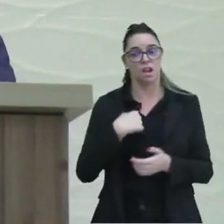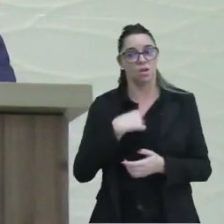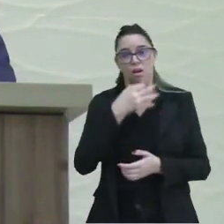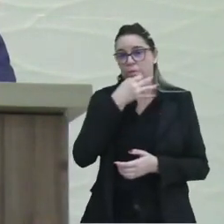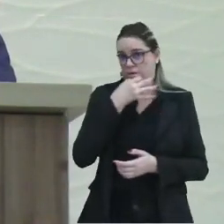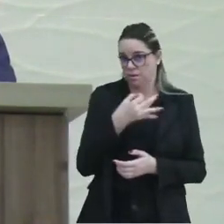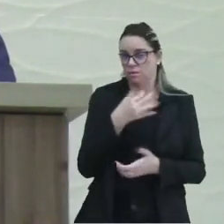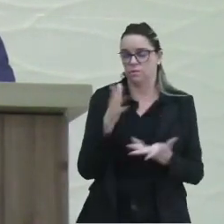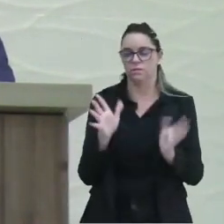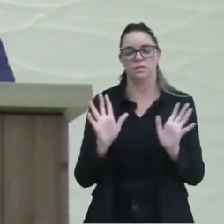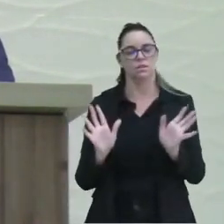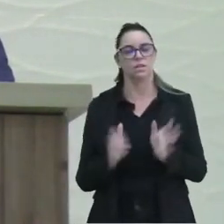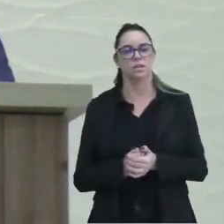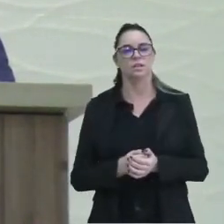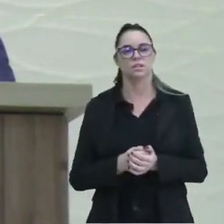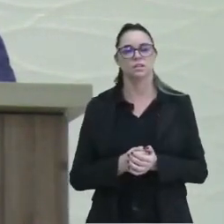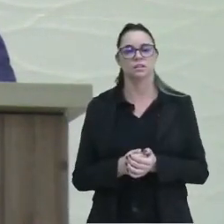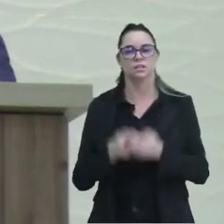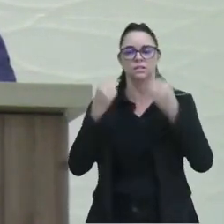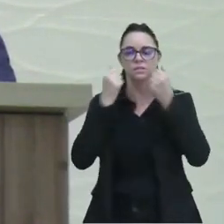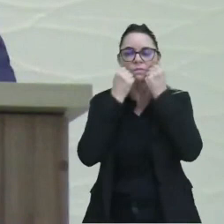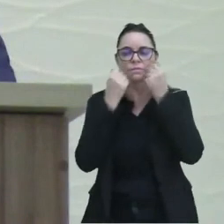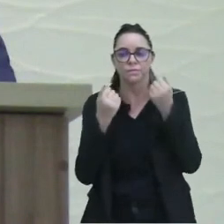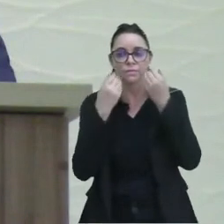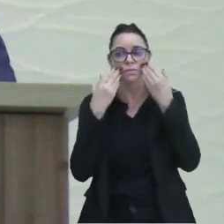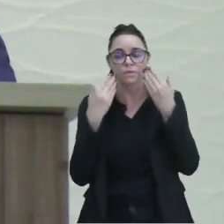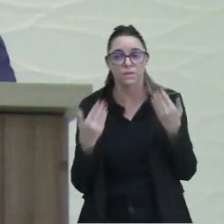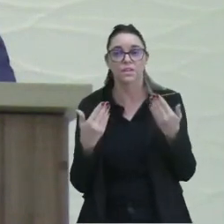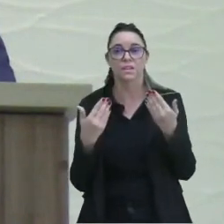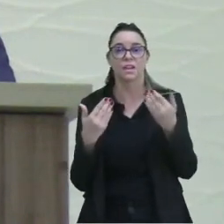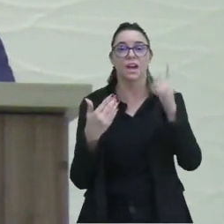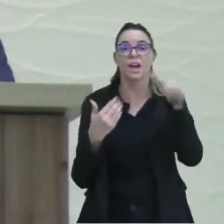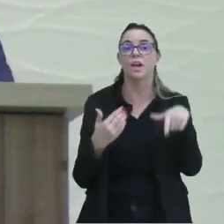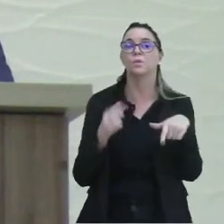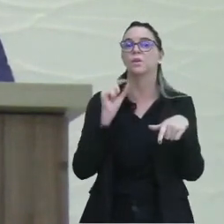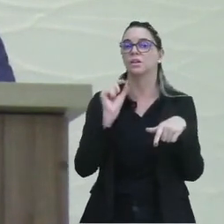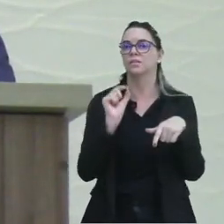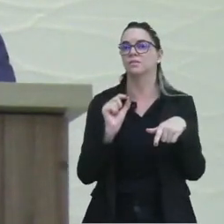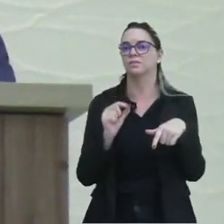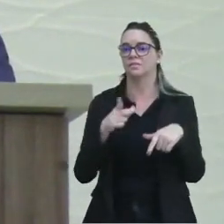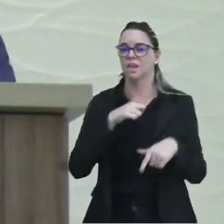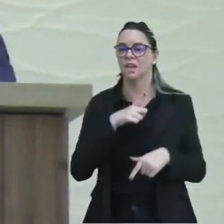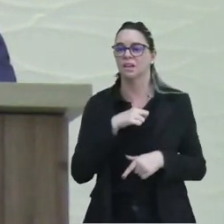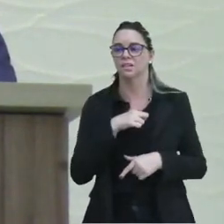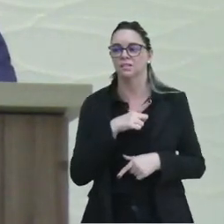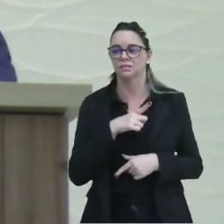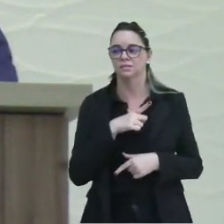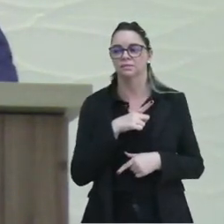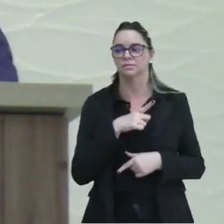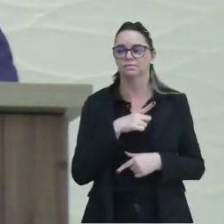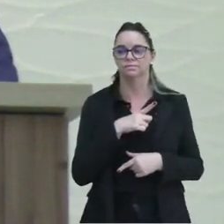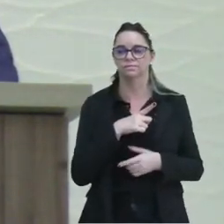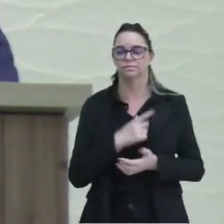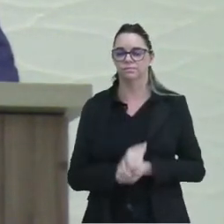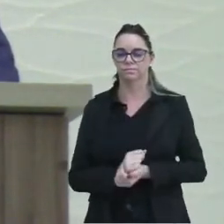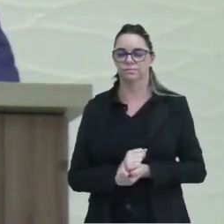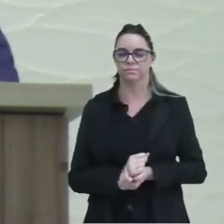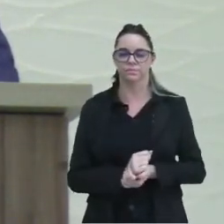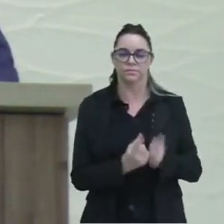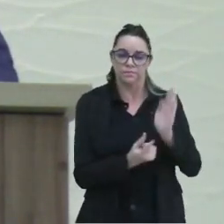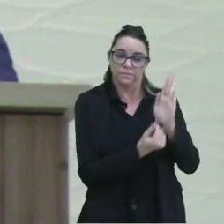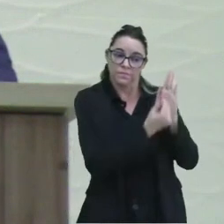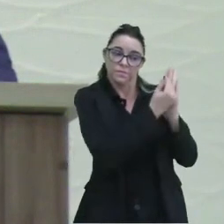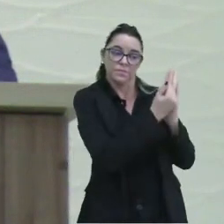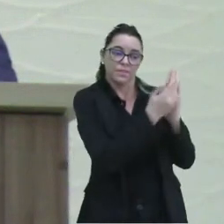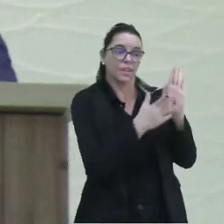das questões políticas que foram aqui faladas, ela tem a sua natureza, a sua essência, a prestação de contas, a própria prestação